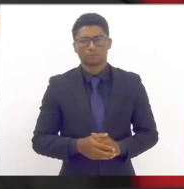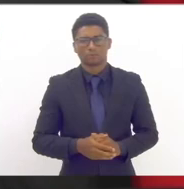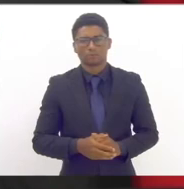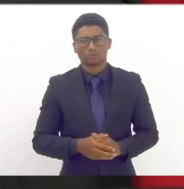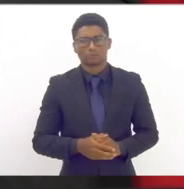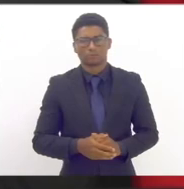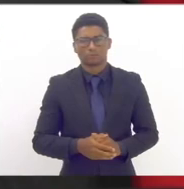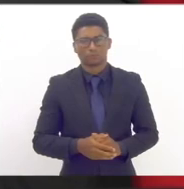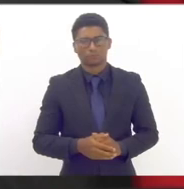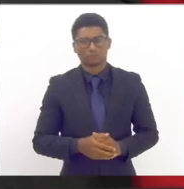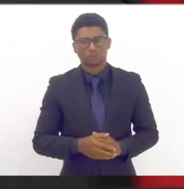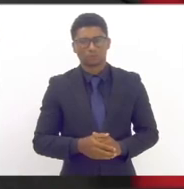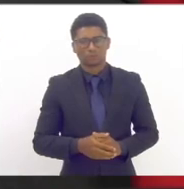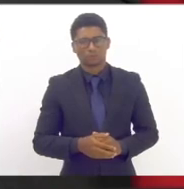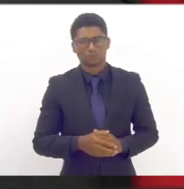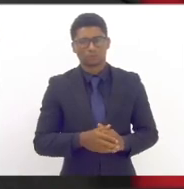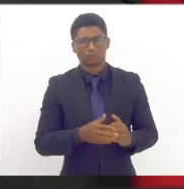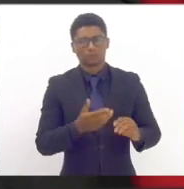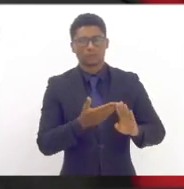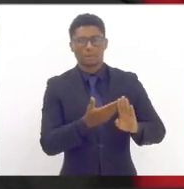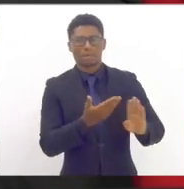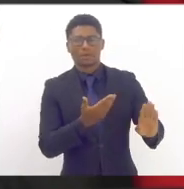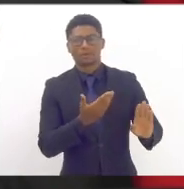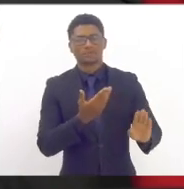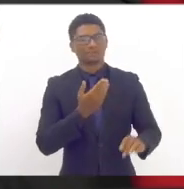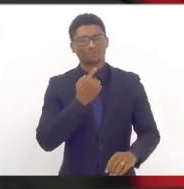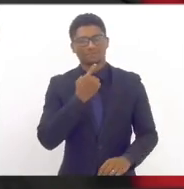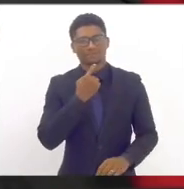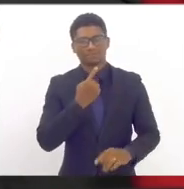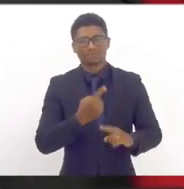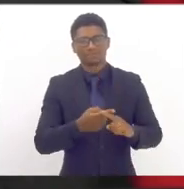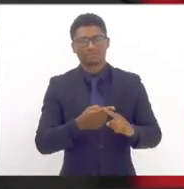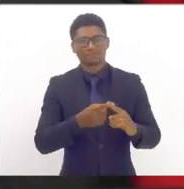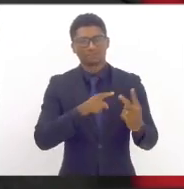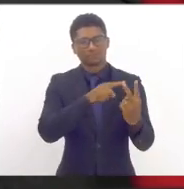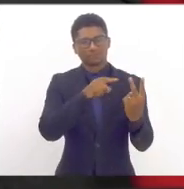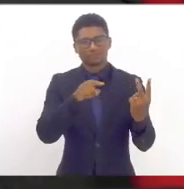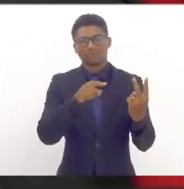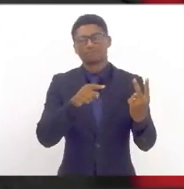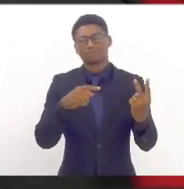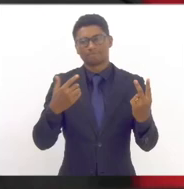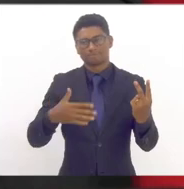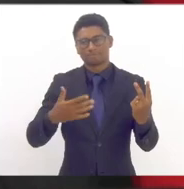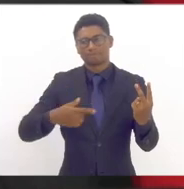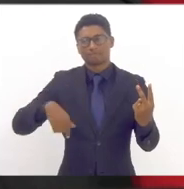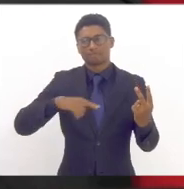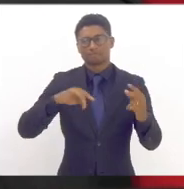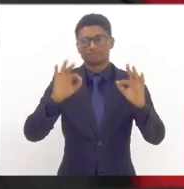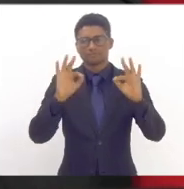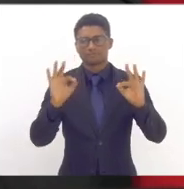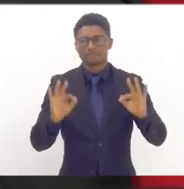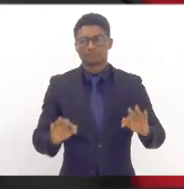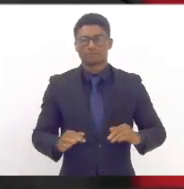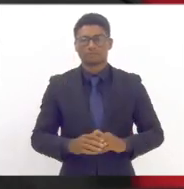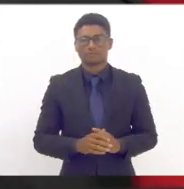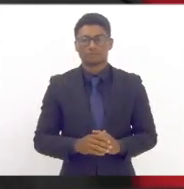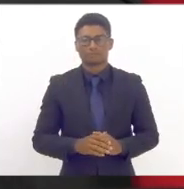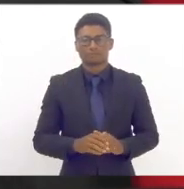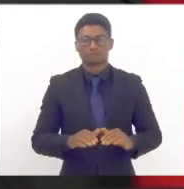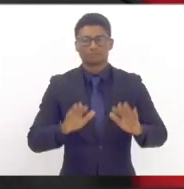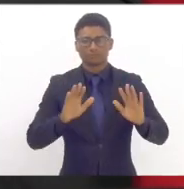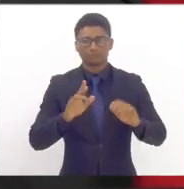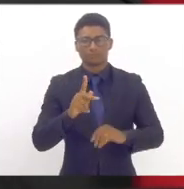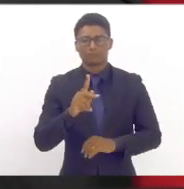tirar, separar isso, porque a gente fica muito feliz com vocês dois. Mas o Pedro,